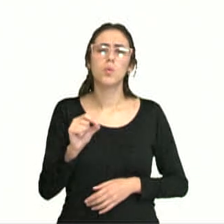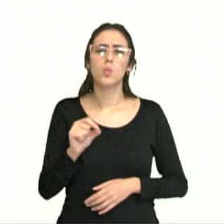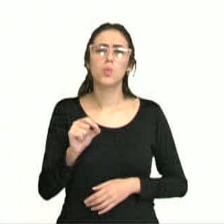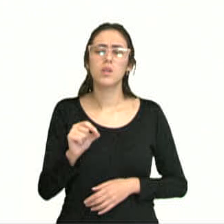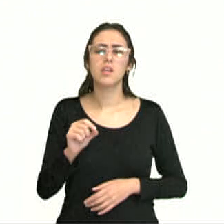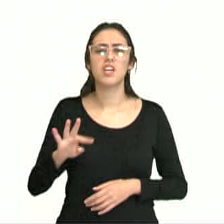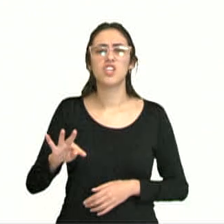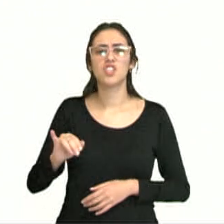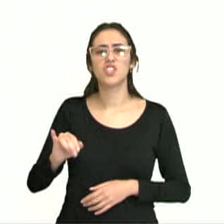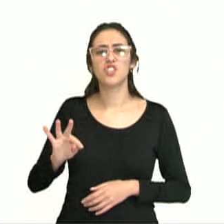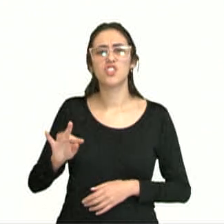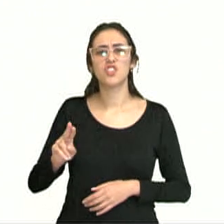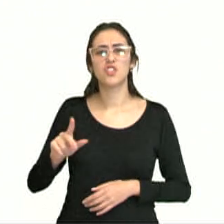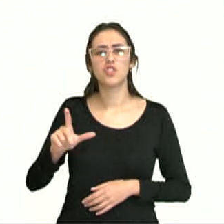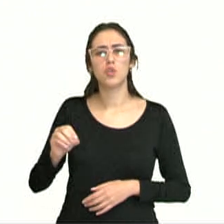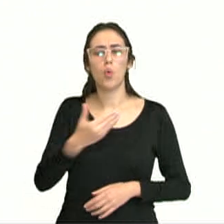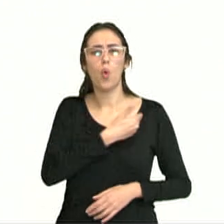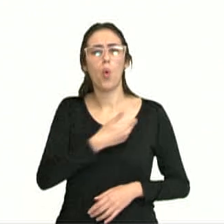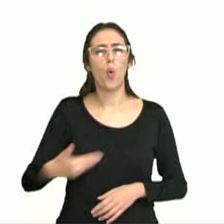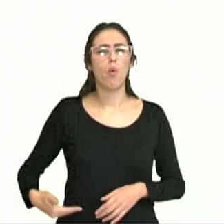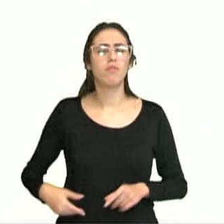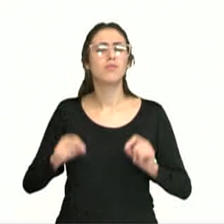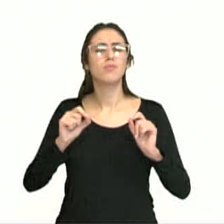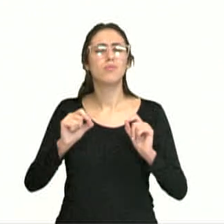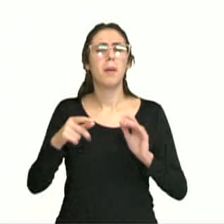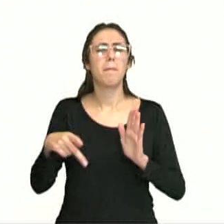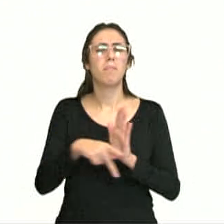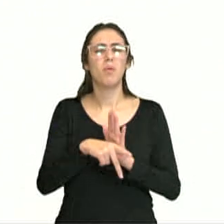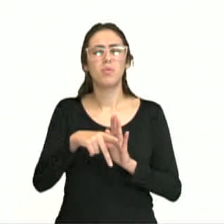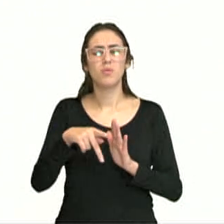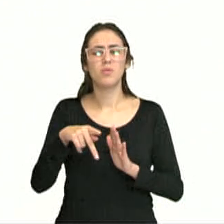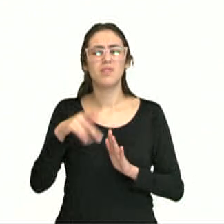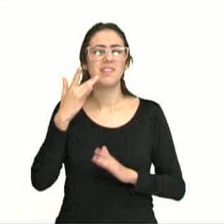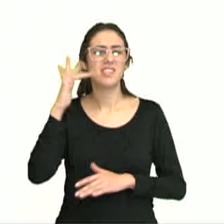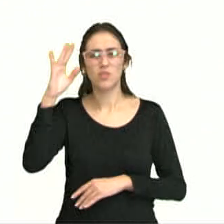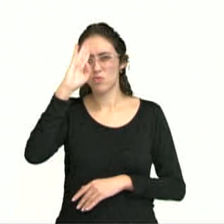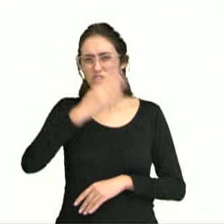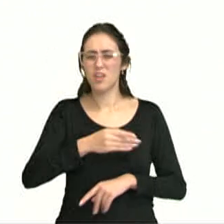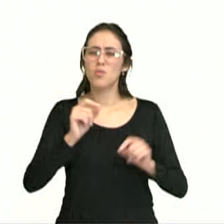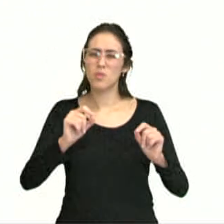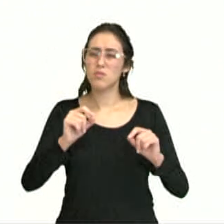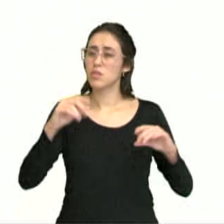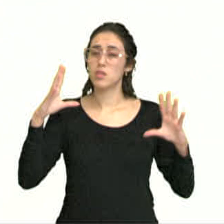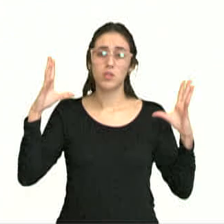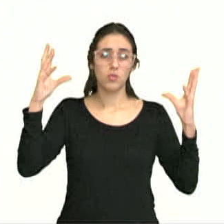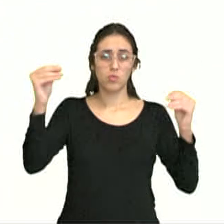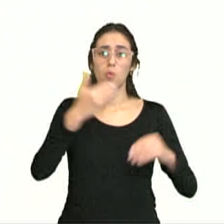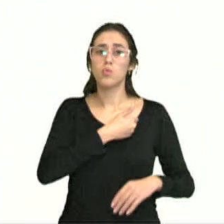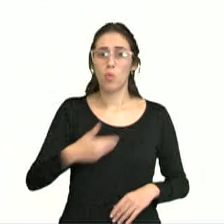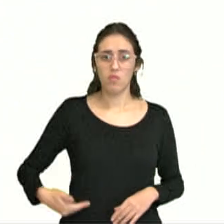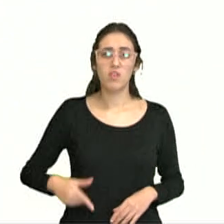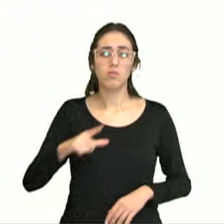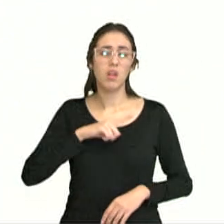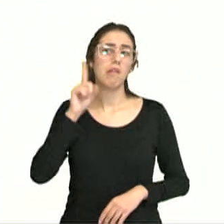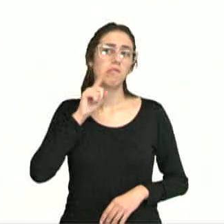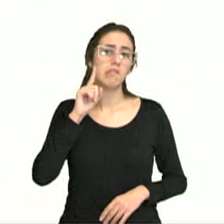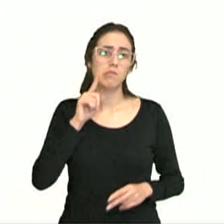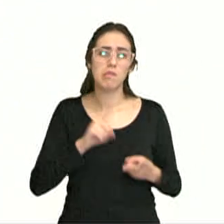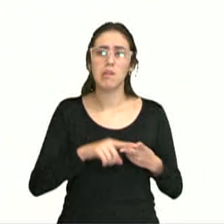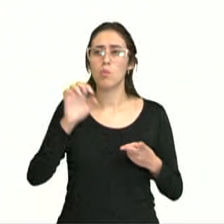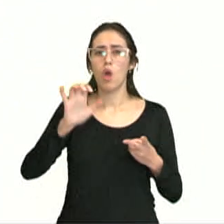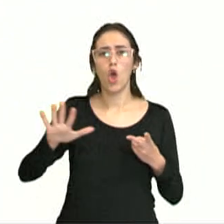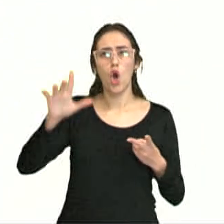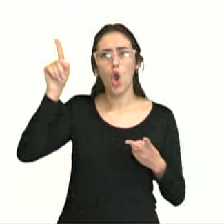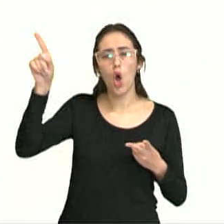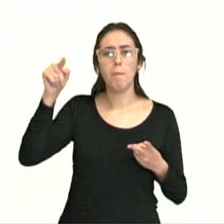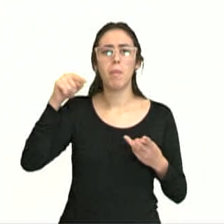título do governo que a gente chama de Tesouro Direto? Isso todos os governos internacionalmente têm, dos Estados Unidos, da Europa, do